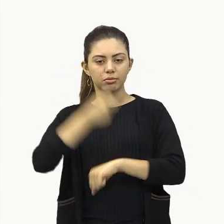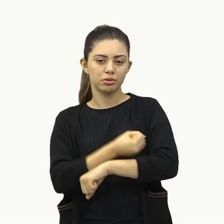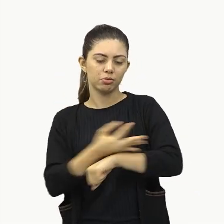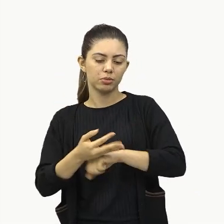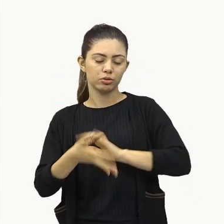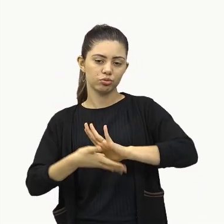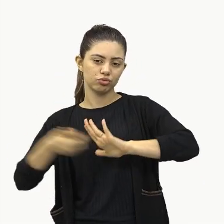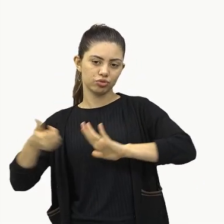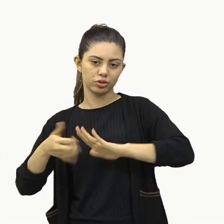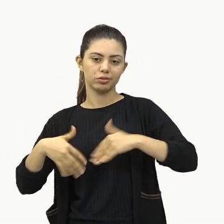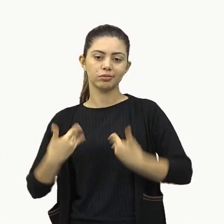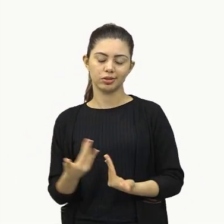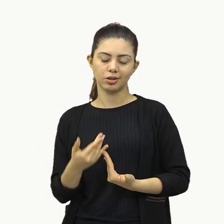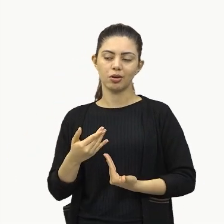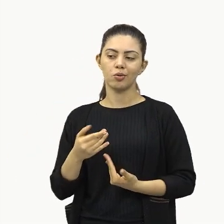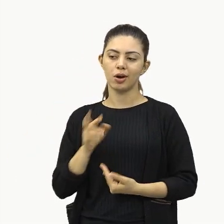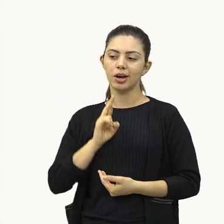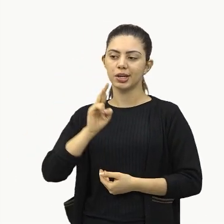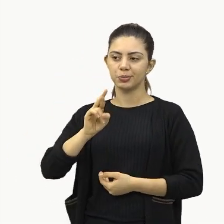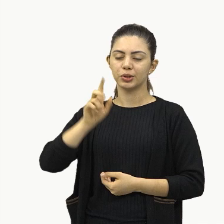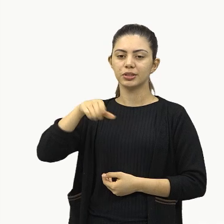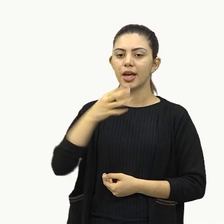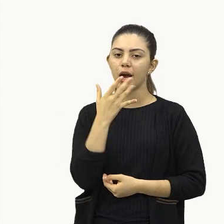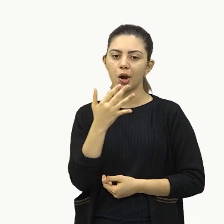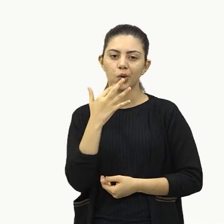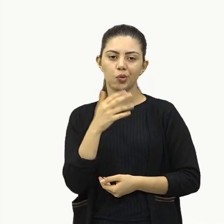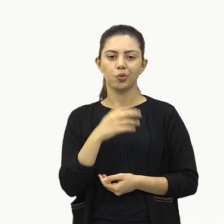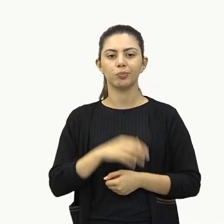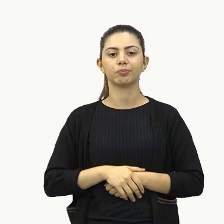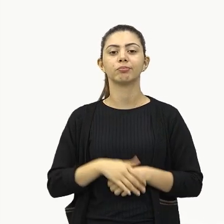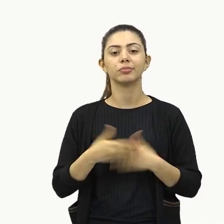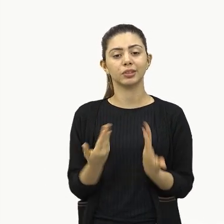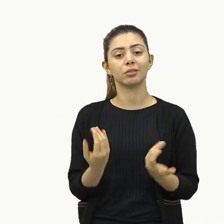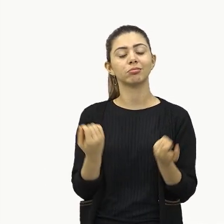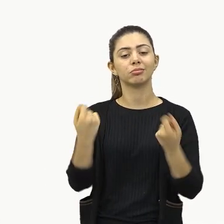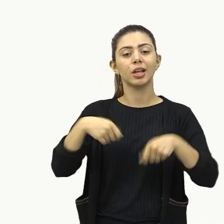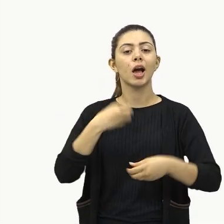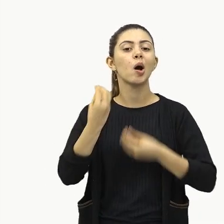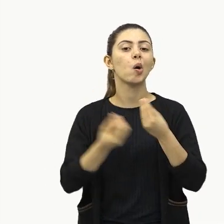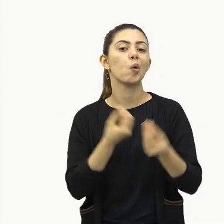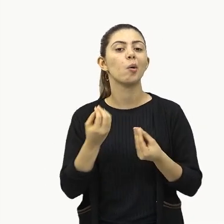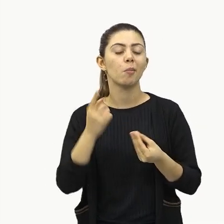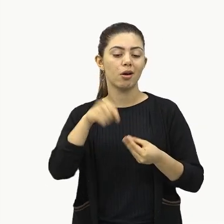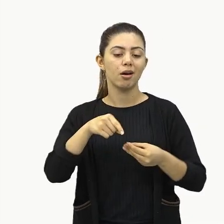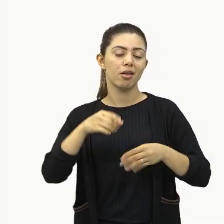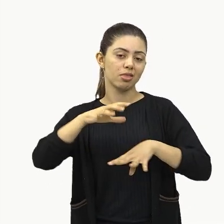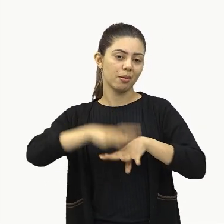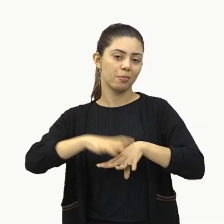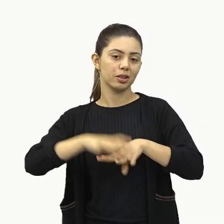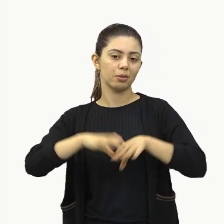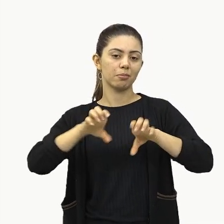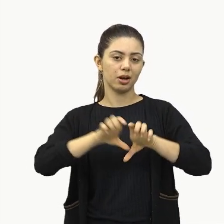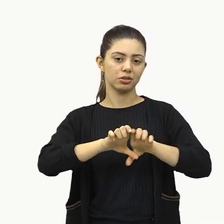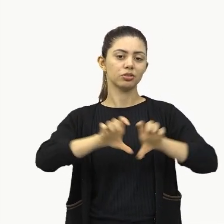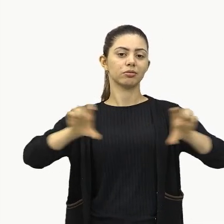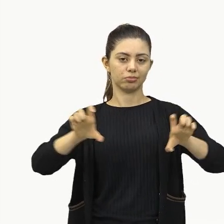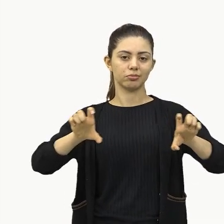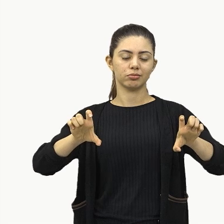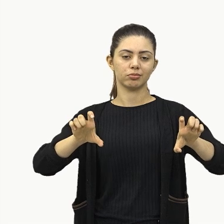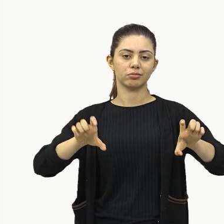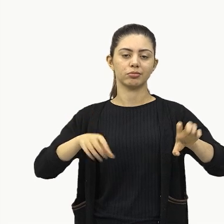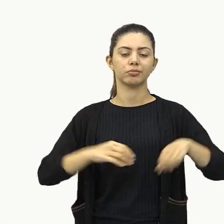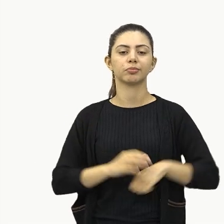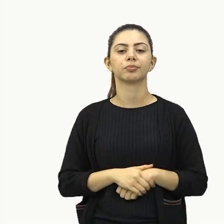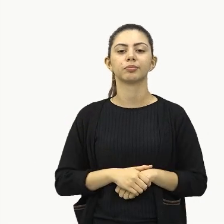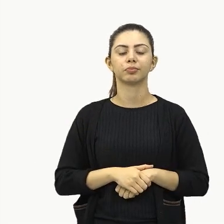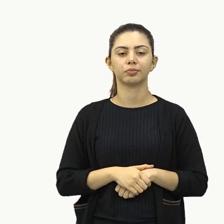restar vai ser colorido e essa situação pode ser expressa aí, como você viu, através de uma expressão numérica.